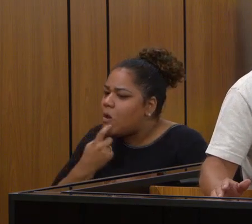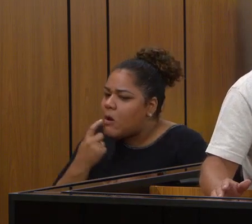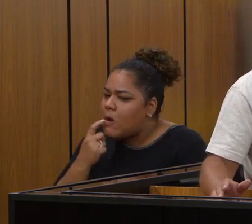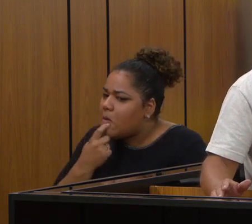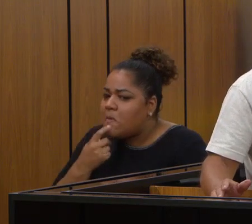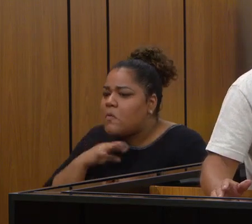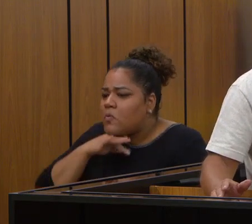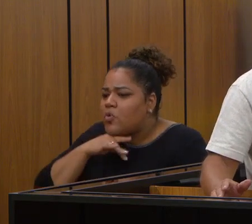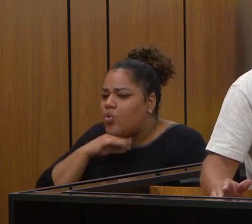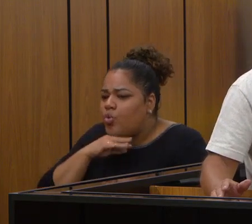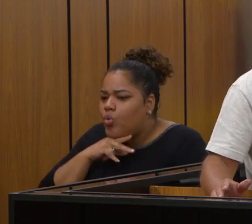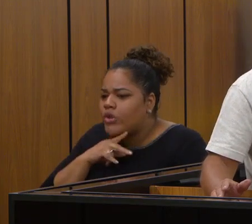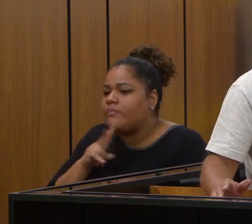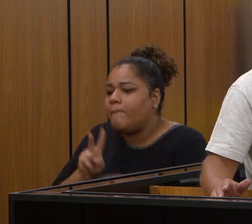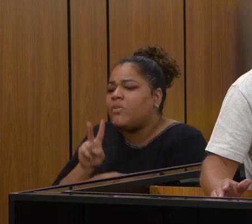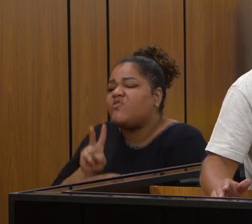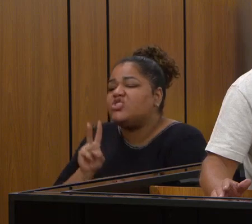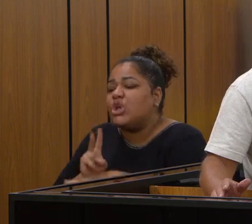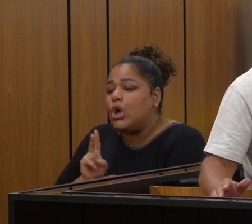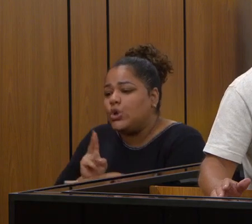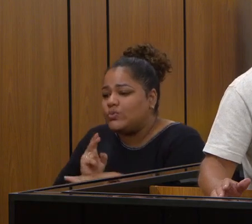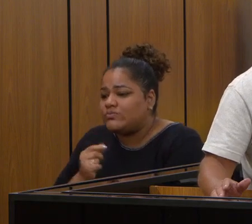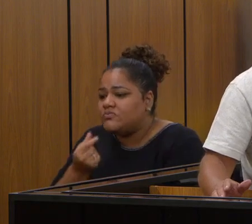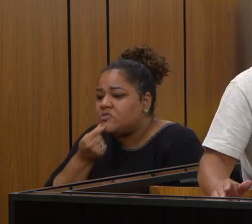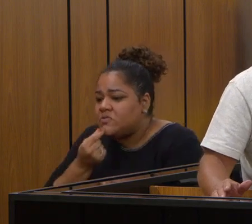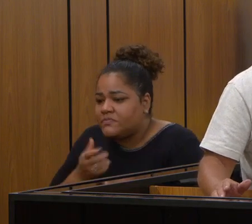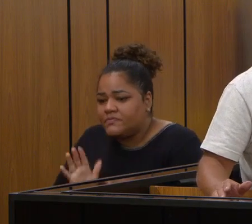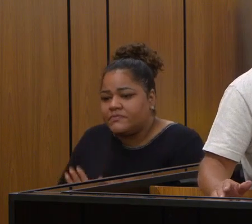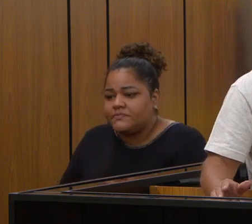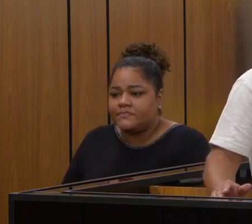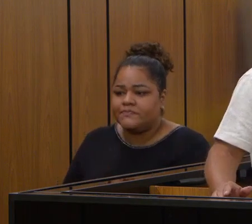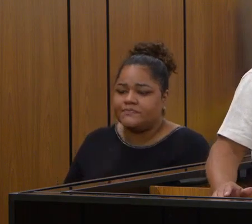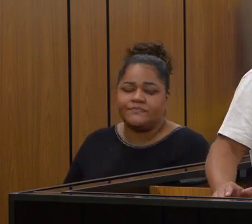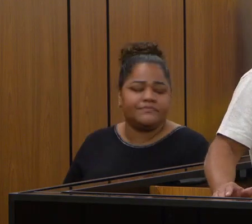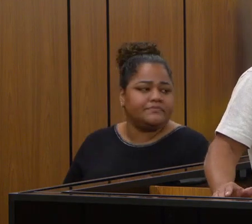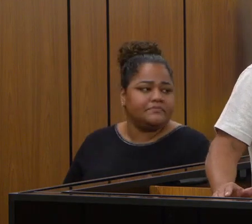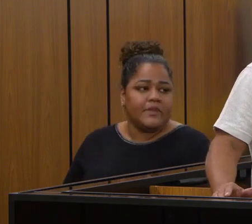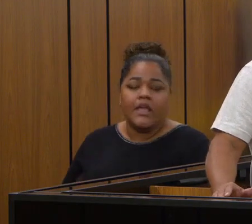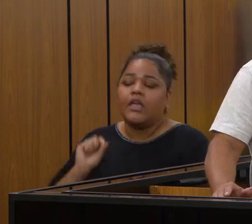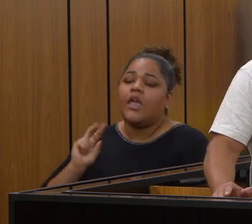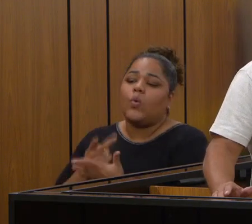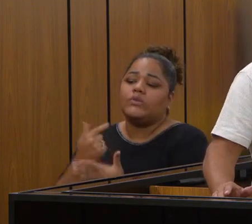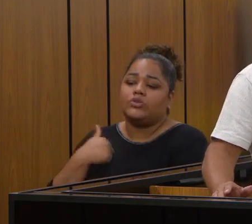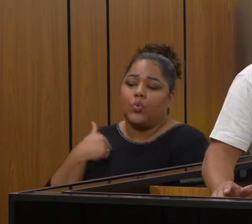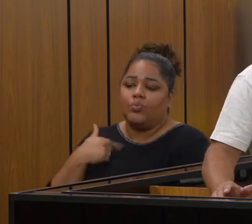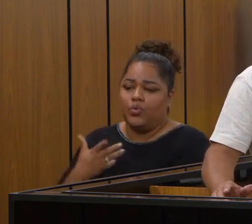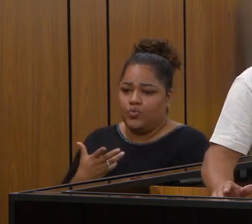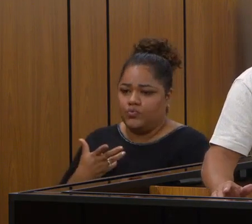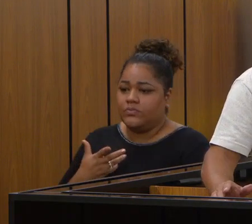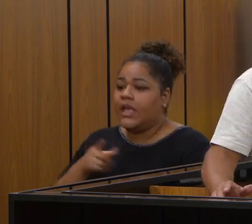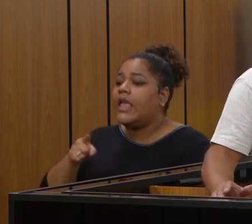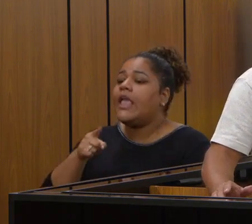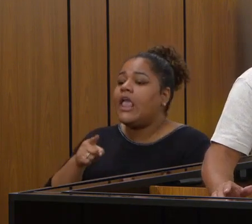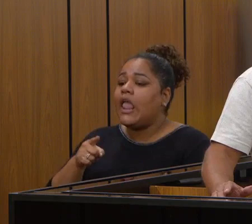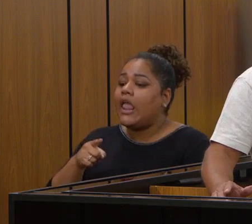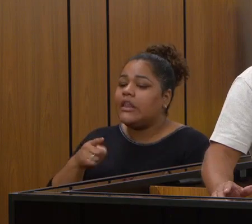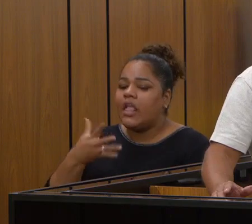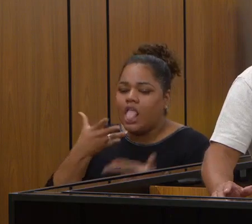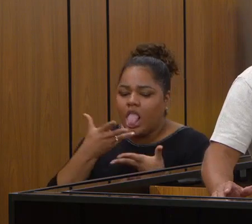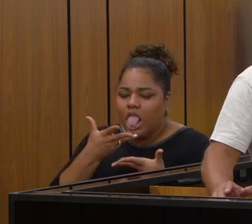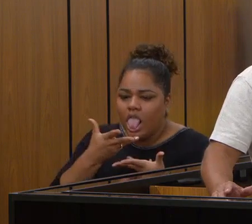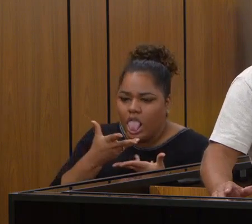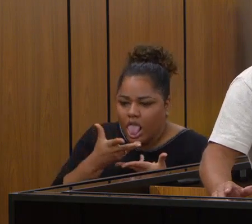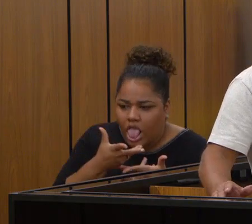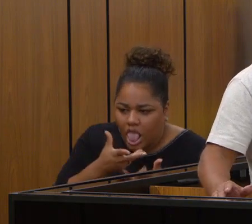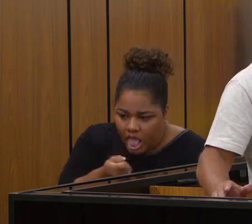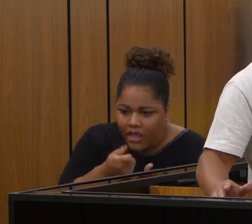dentista e o que aconteceu comigo eles me convenceram a arrancar